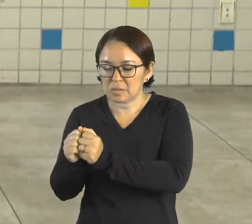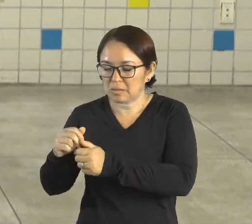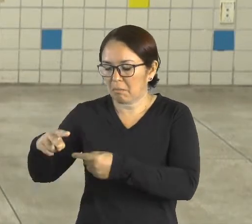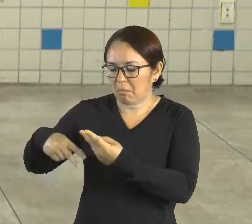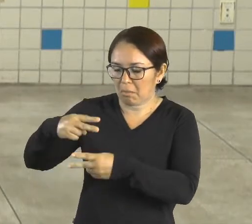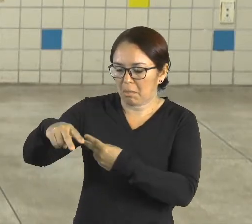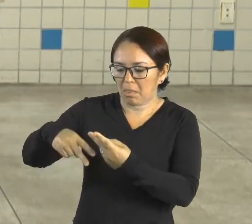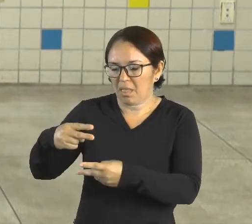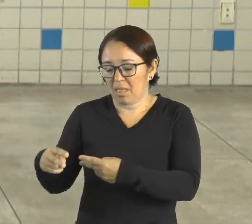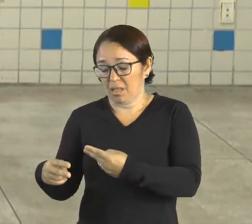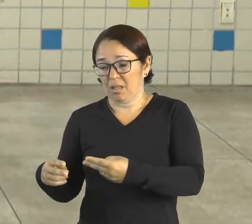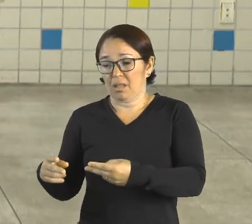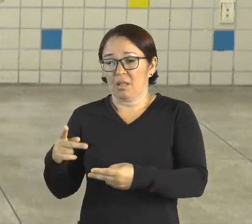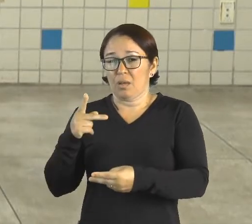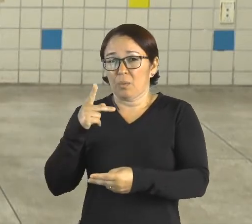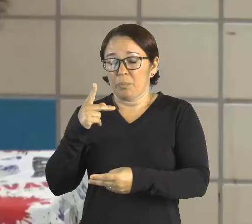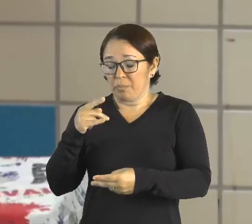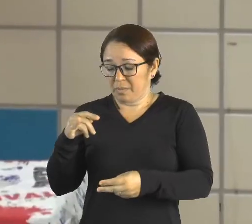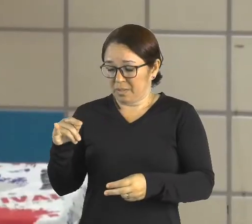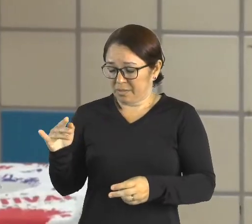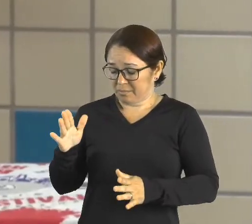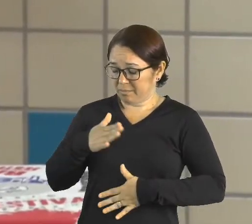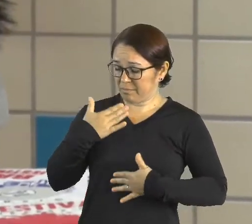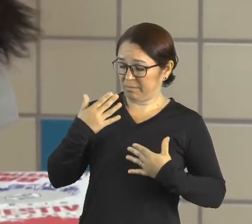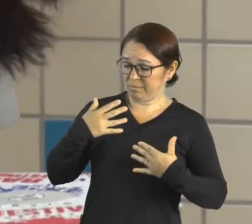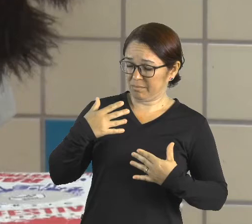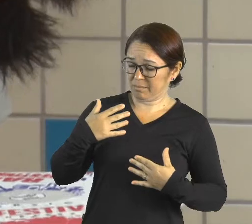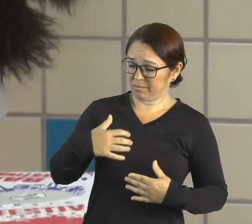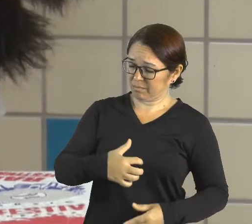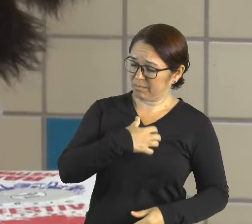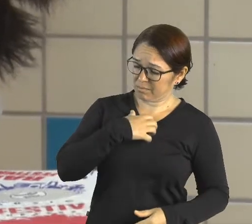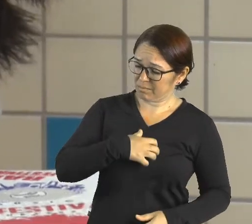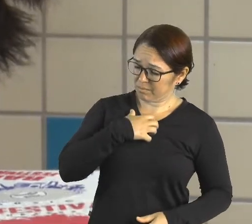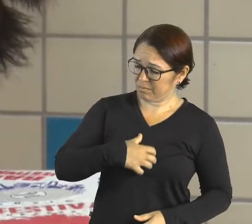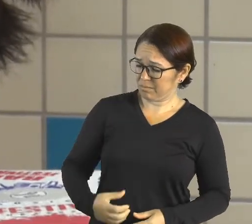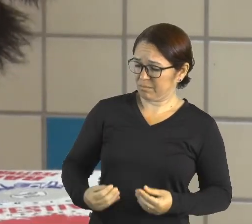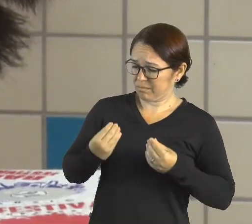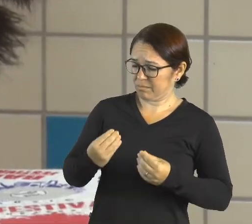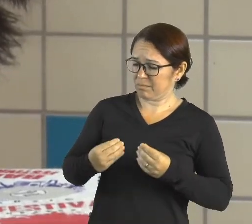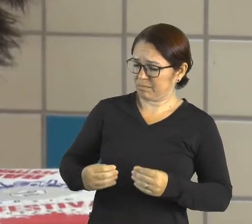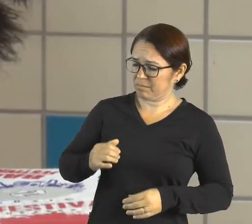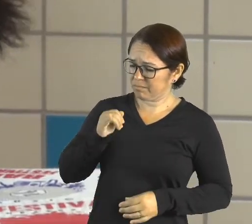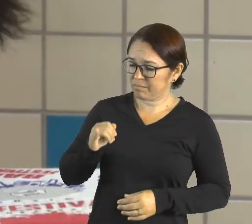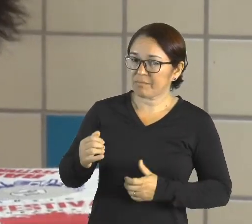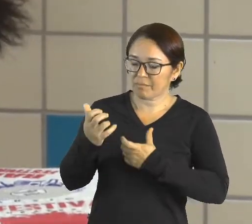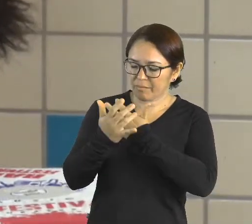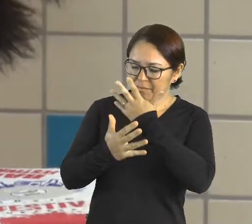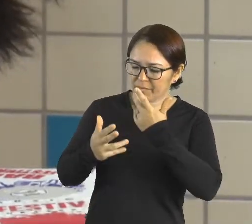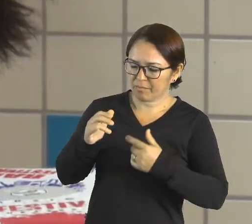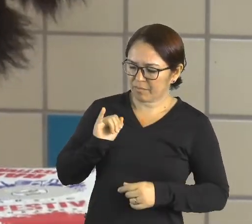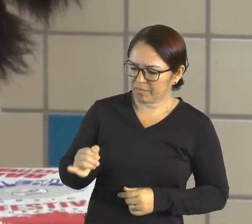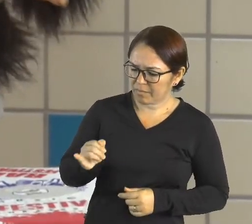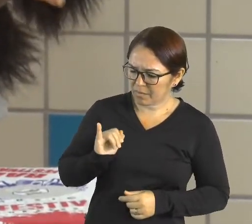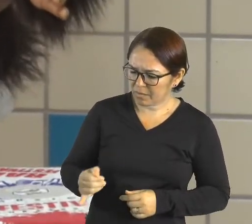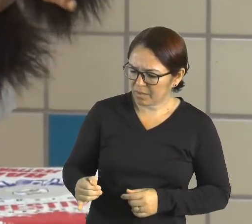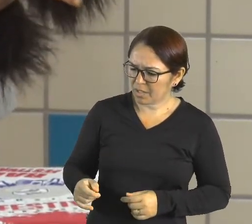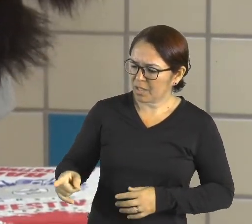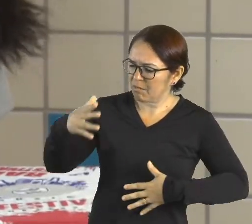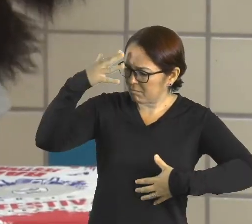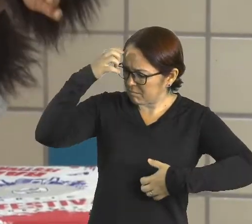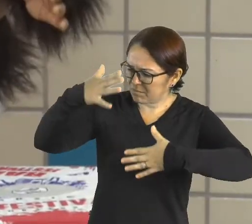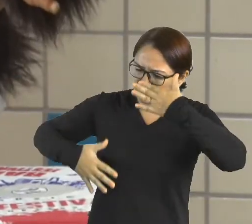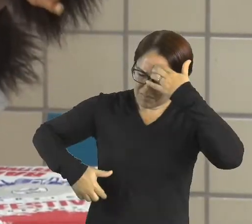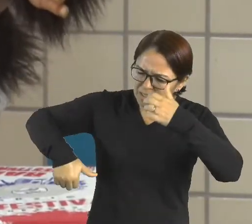ele levantava bravo, olhava para o macaquinho e falava para ele assim, cantando. Ele falava assim, ó, macaquinho sai